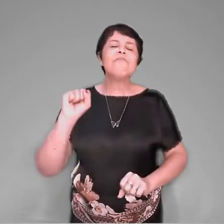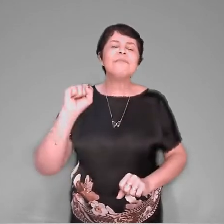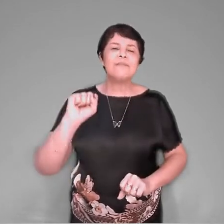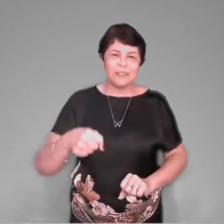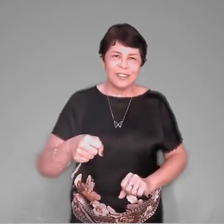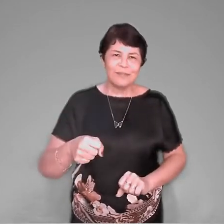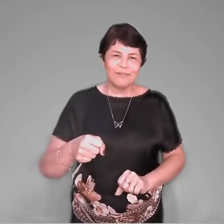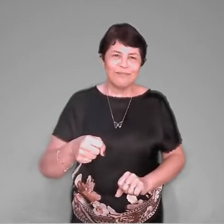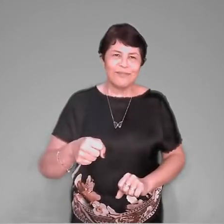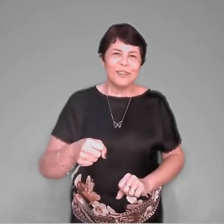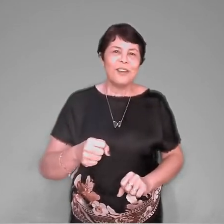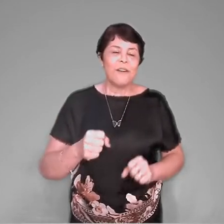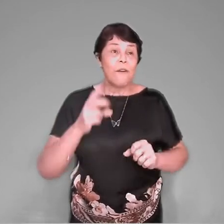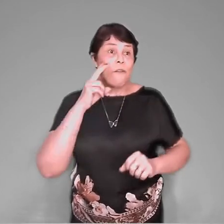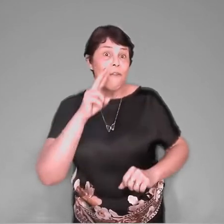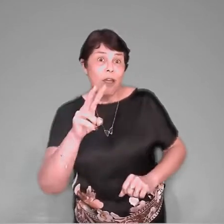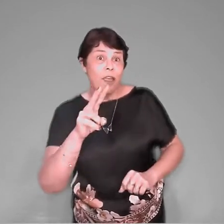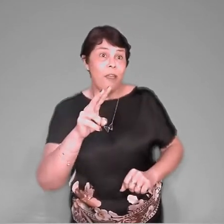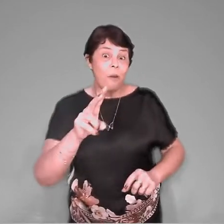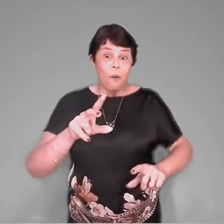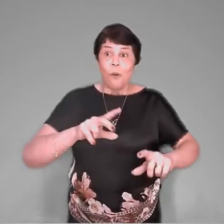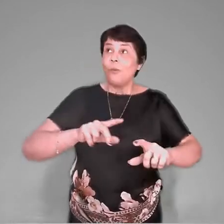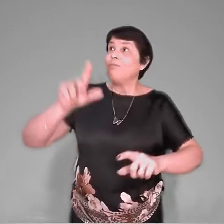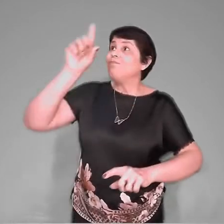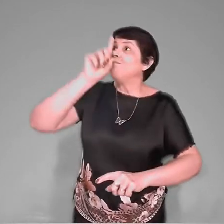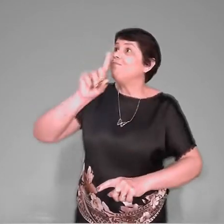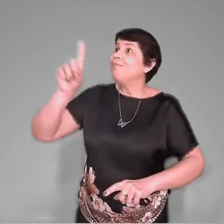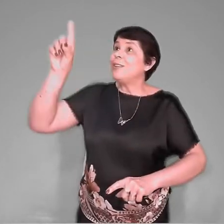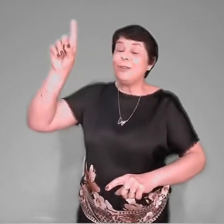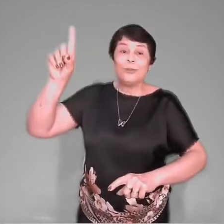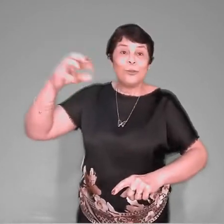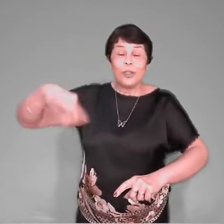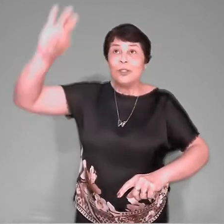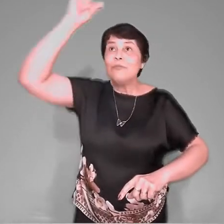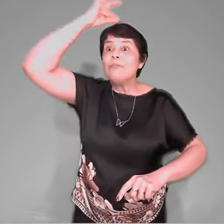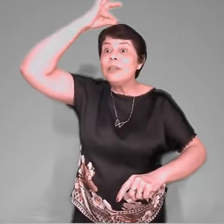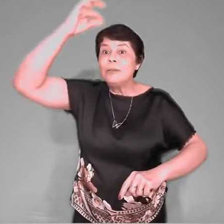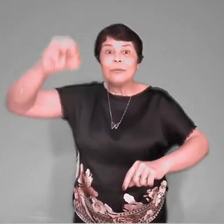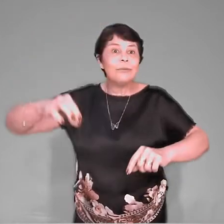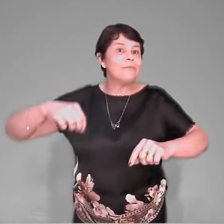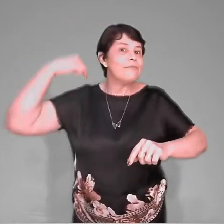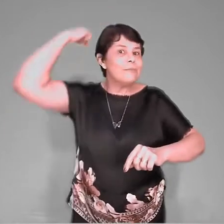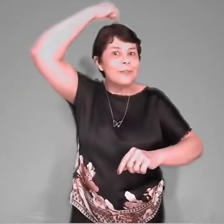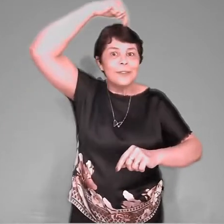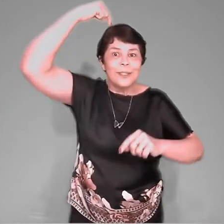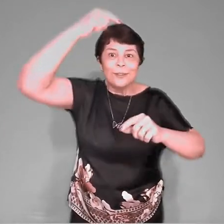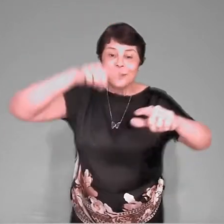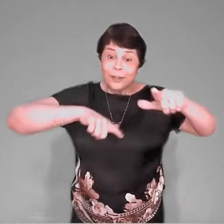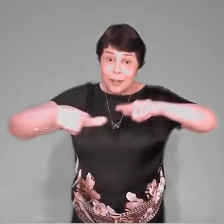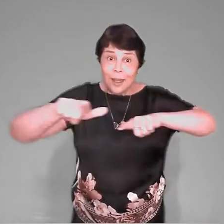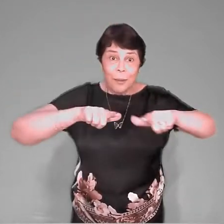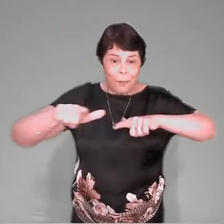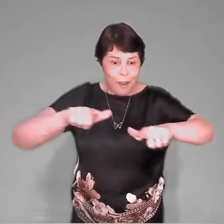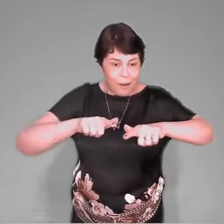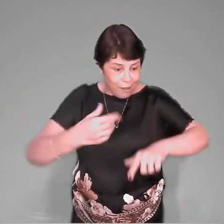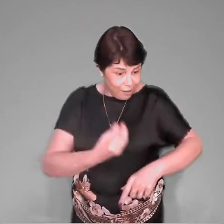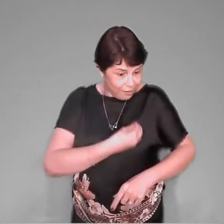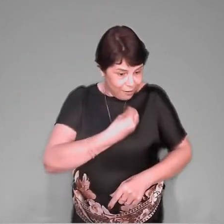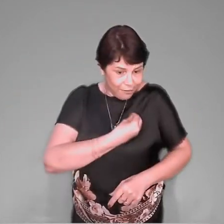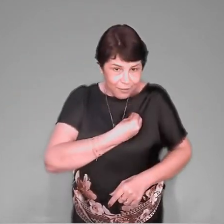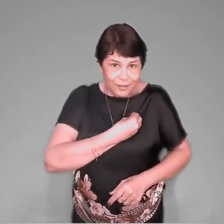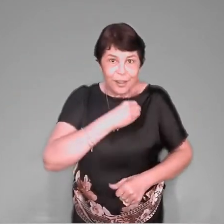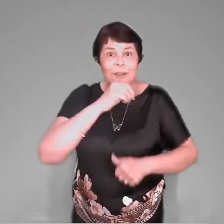Trindade. Então Paulo estava dizendo que existe um outro edifício e que ele é construído com muitos